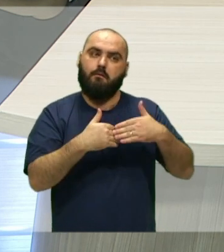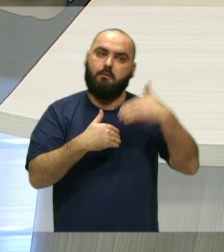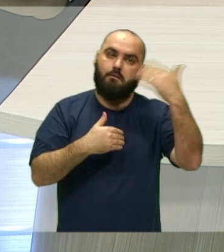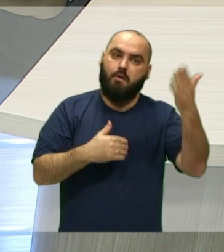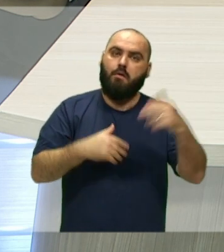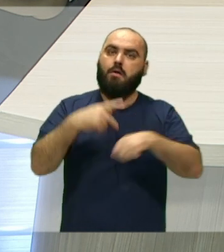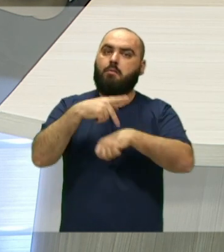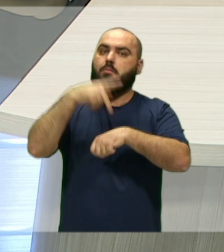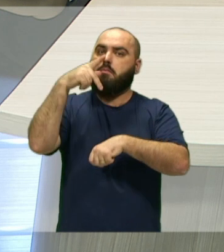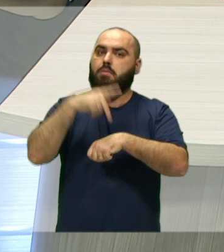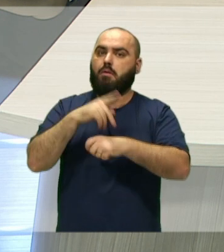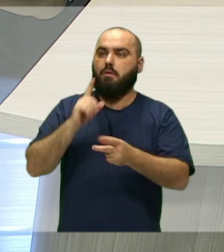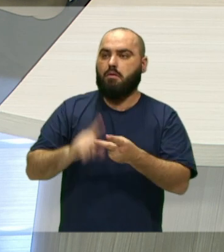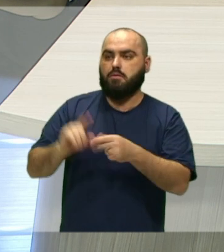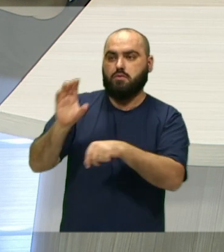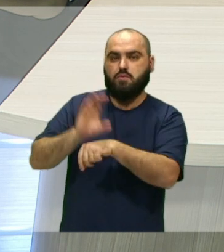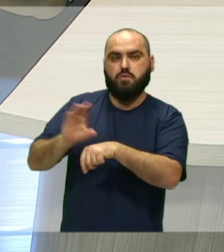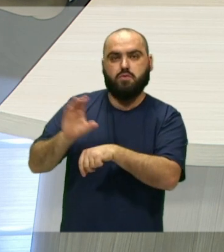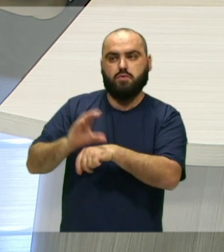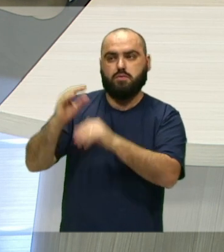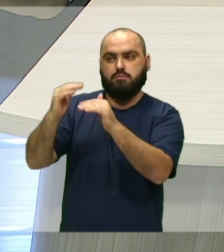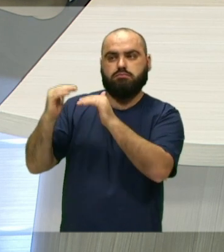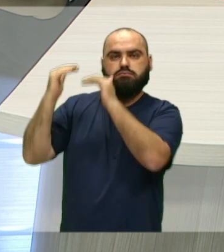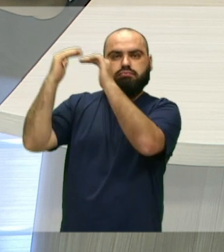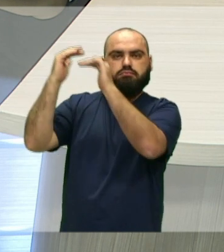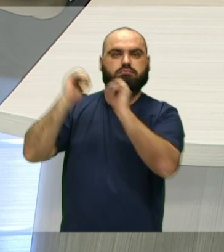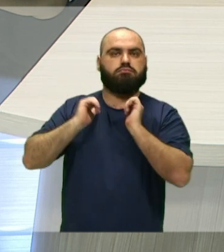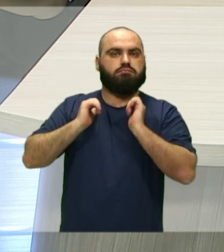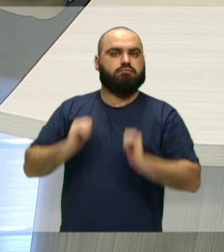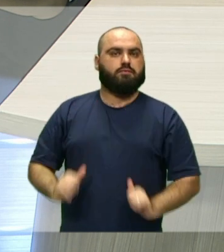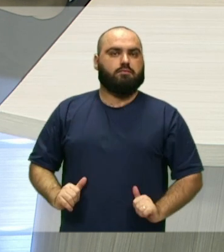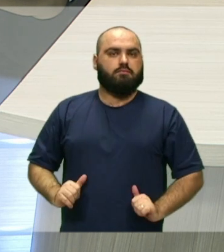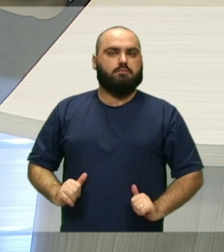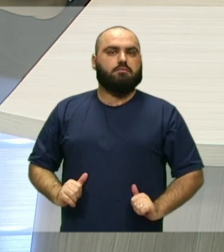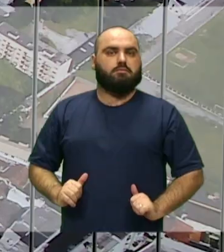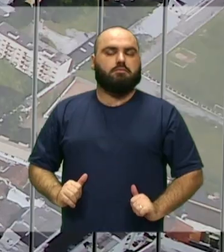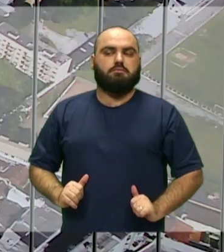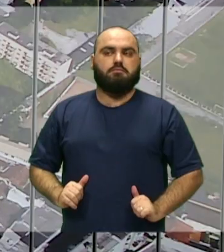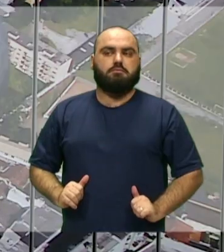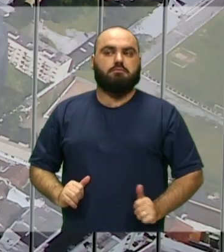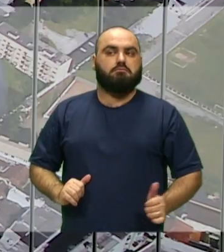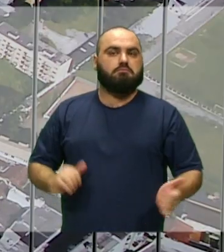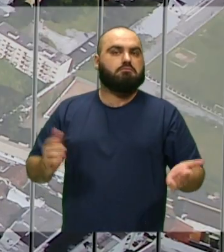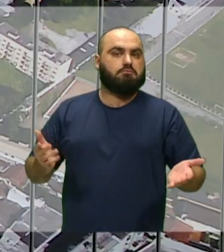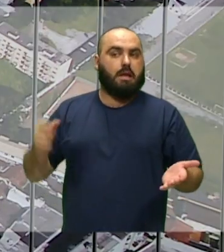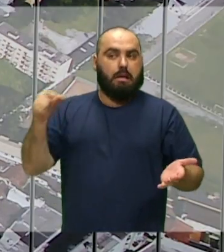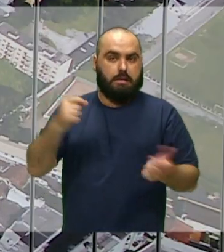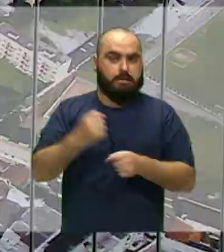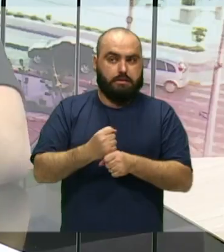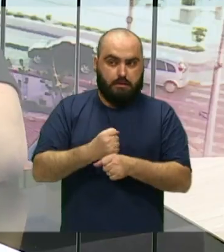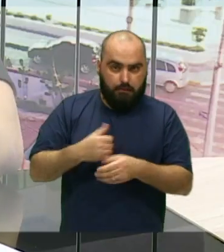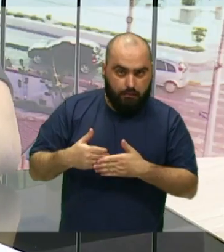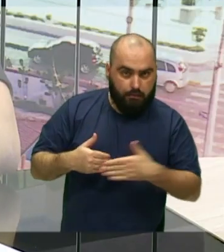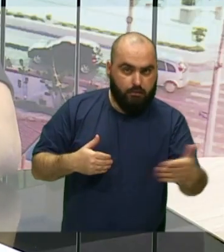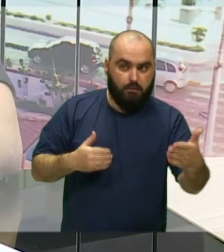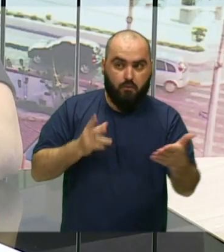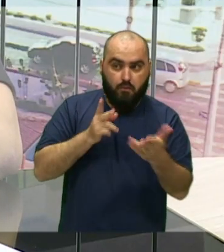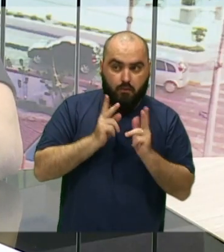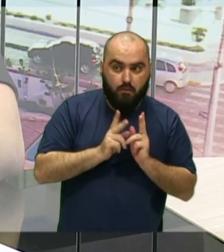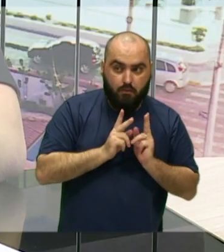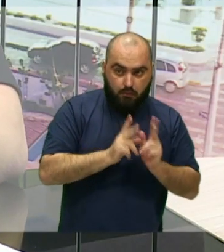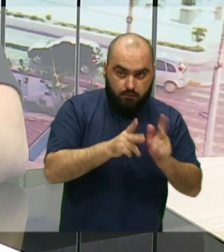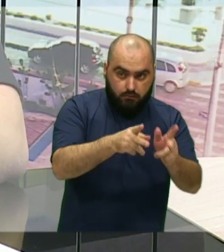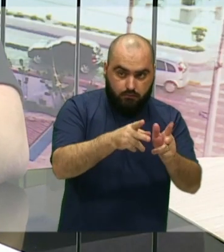eh curso superior com bolsa aqui do Poder Legislativo ou seja esse ano as ações continuam continuam